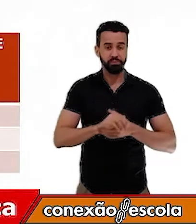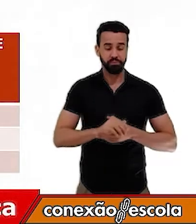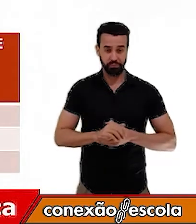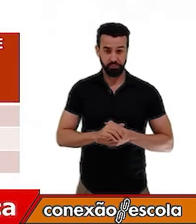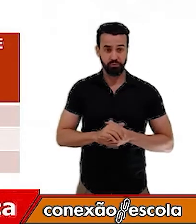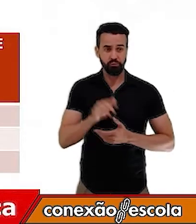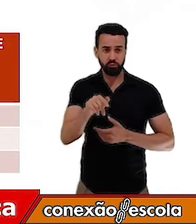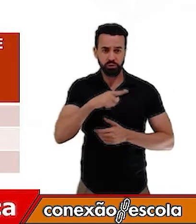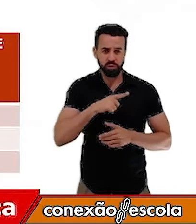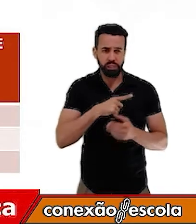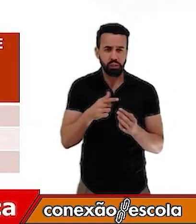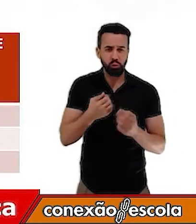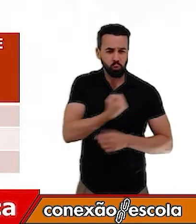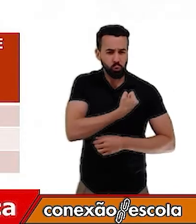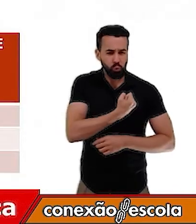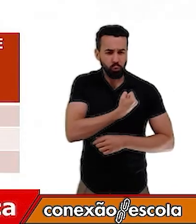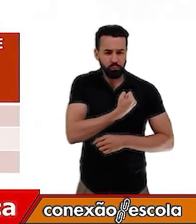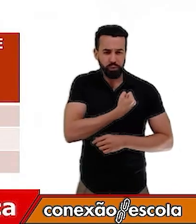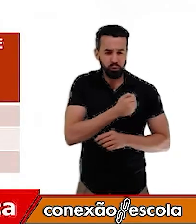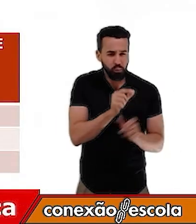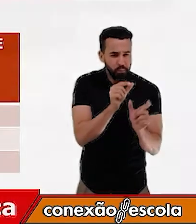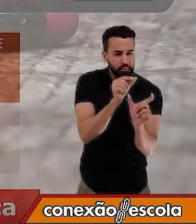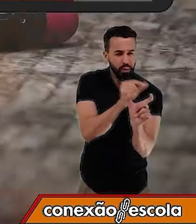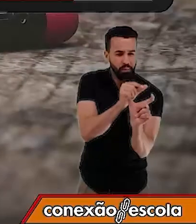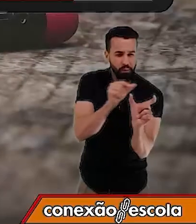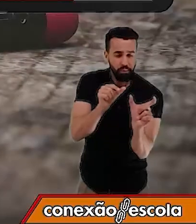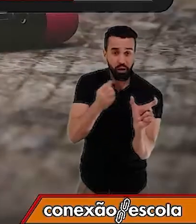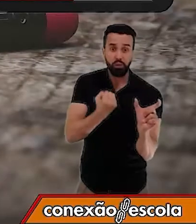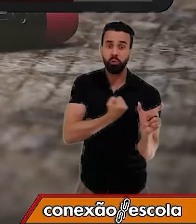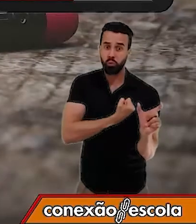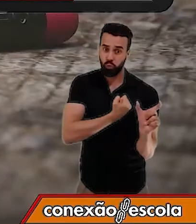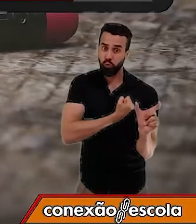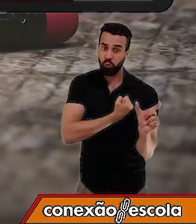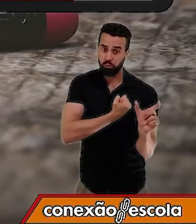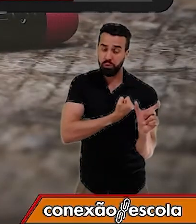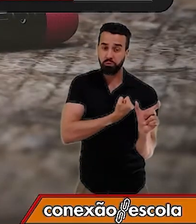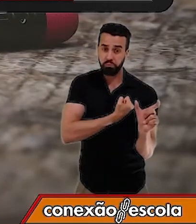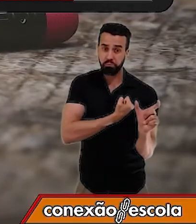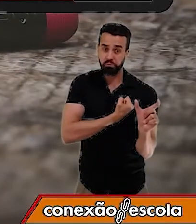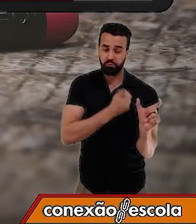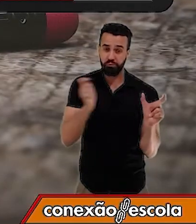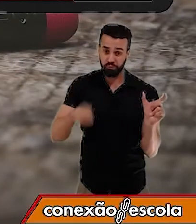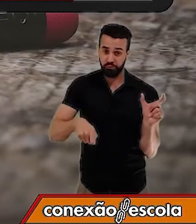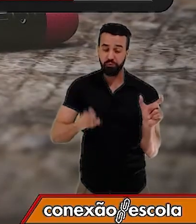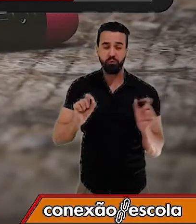esses algarismos, eles vão formar números. Por exemplo,